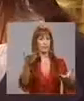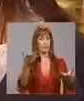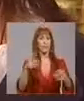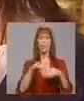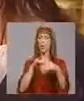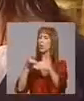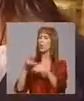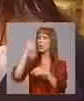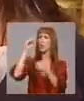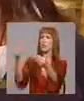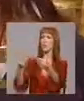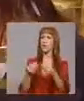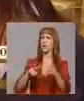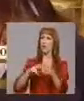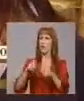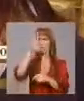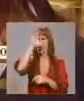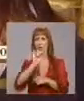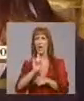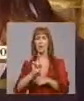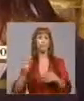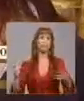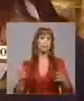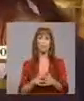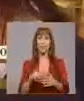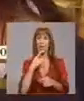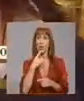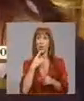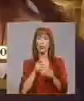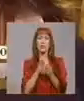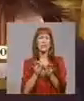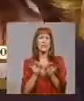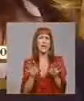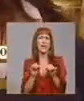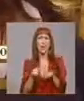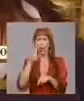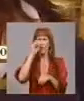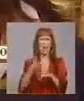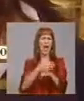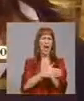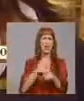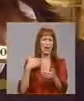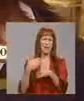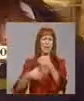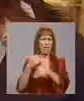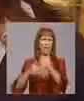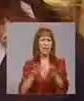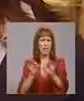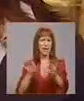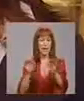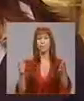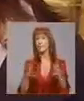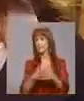O guião que o Governo apresentou para a reforma do Estado é muito na linha daquilo que o Governo já tem vindo a prosseguir